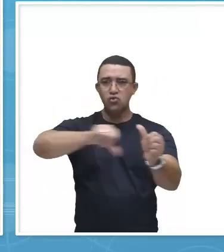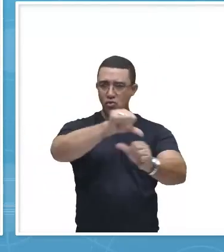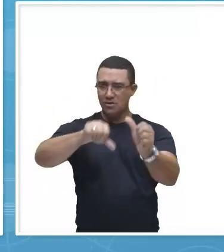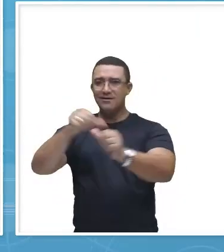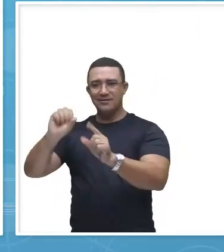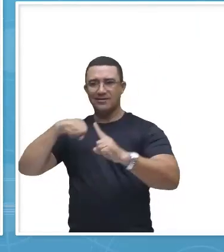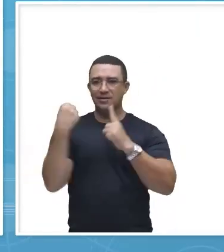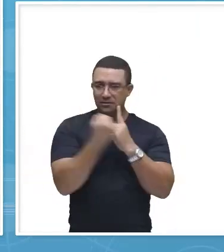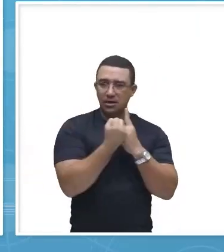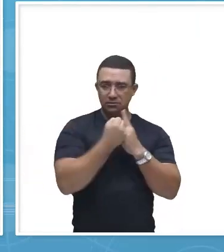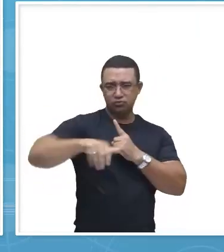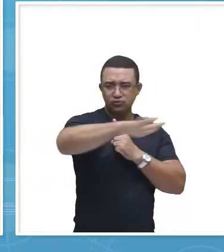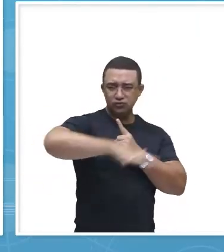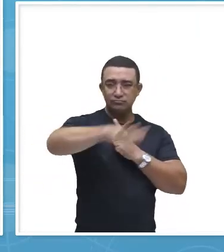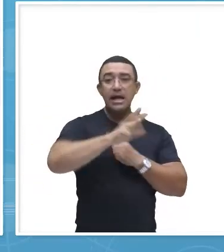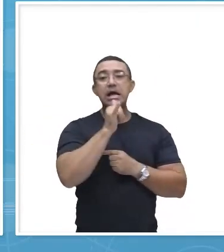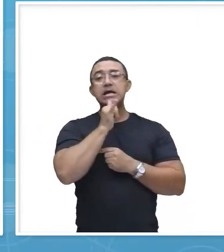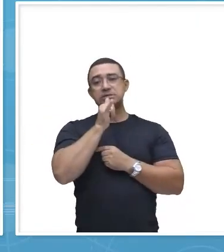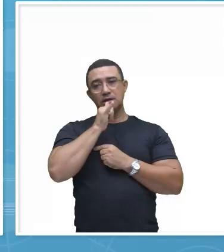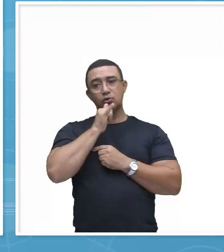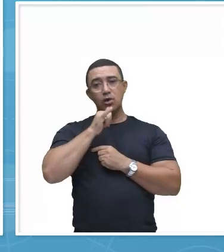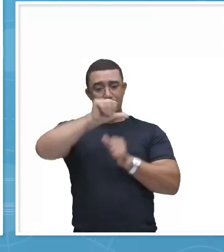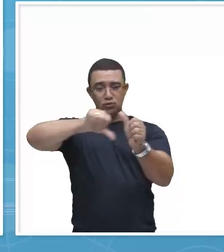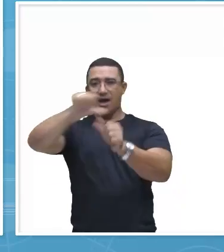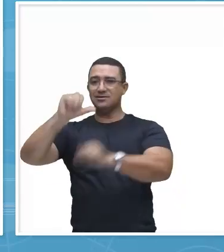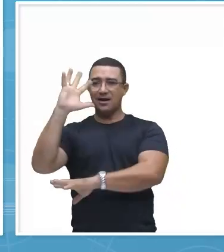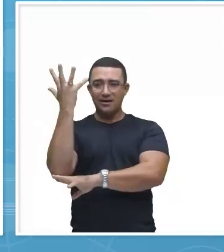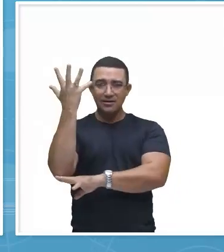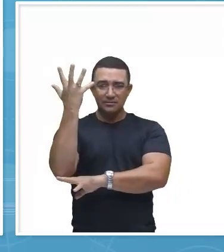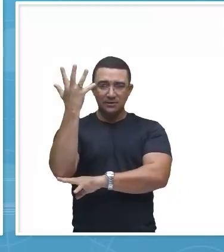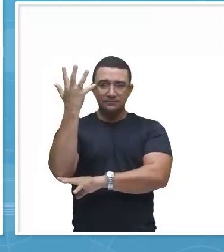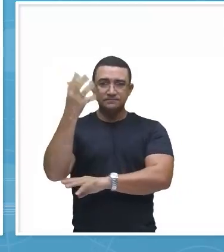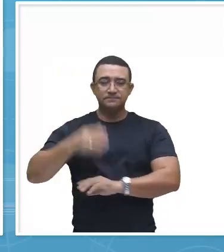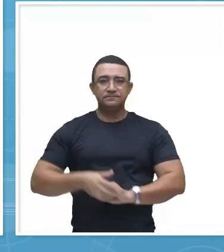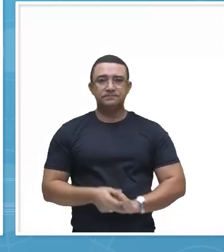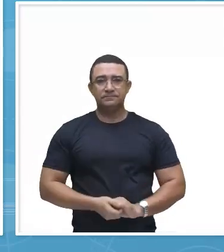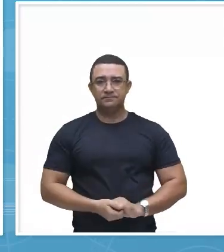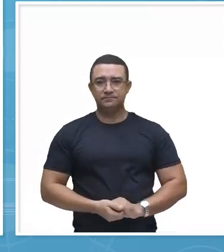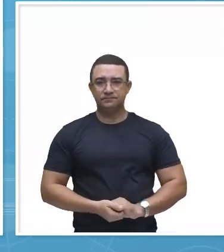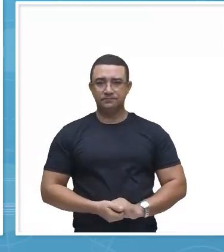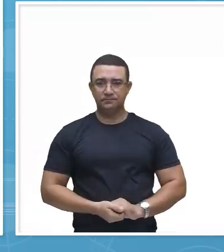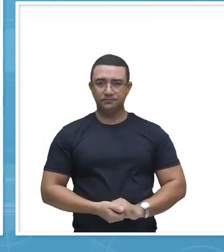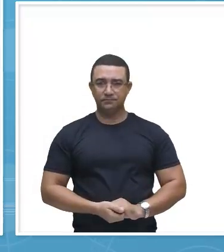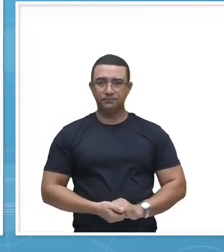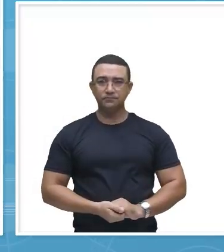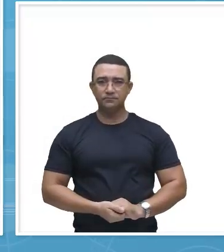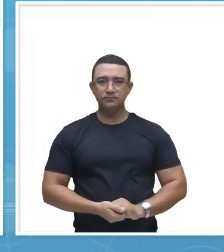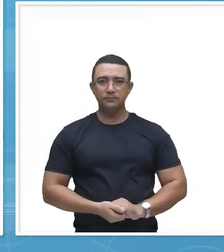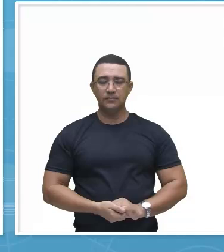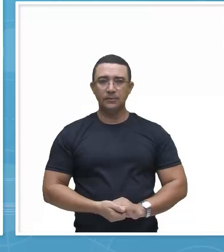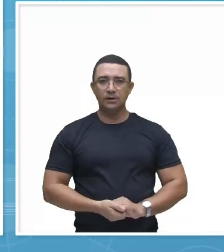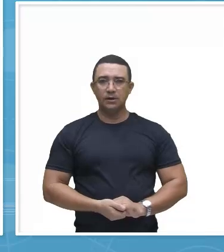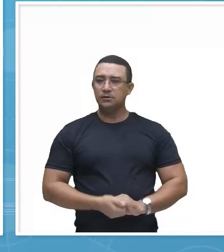Né? E o maior exemplo disso são as mudanças climáticas. As mudanças climáticas são o maior exemplo de transformação da natureza.